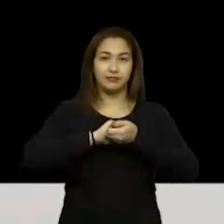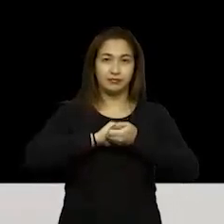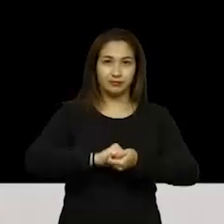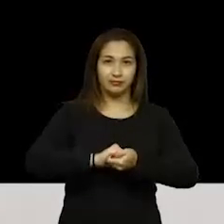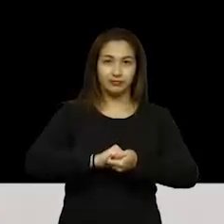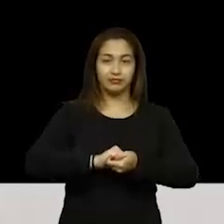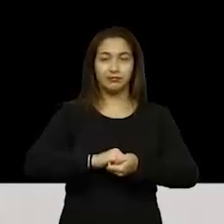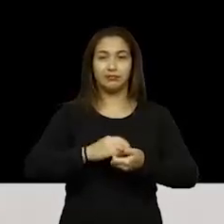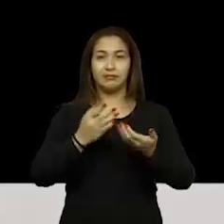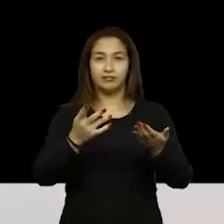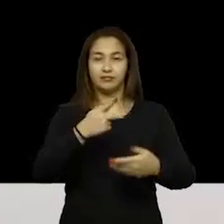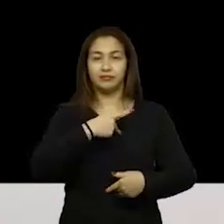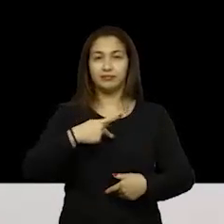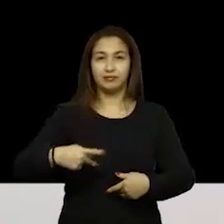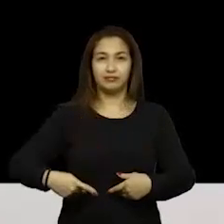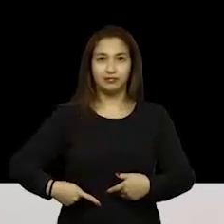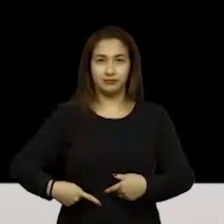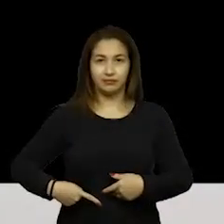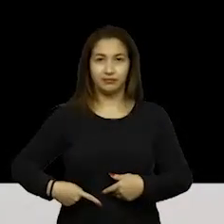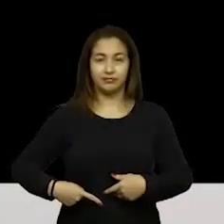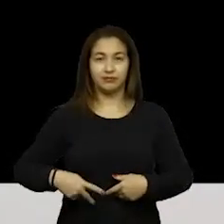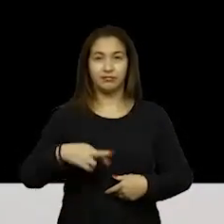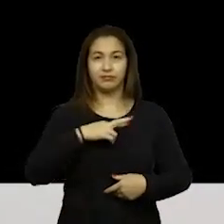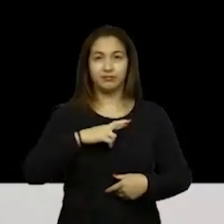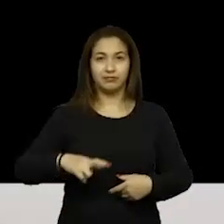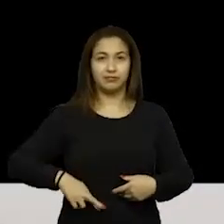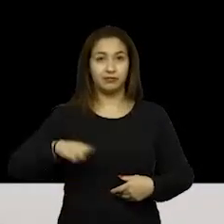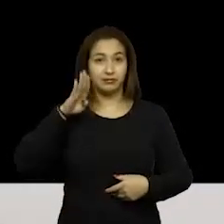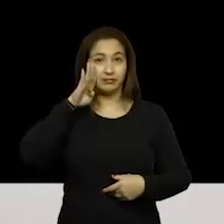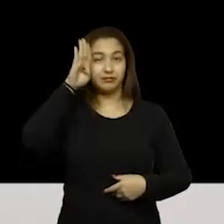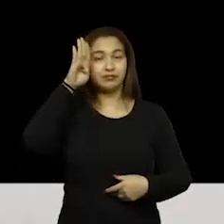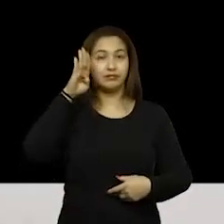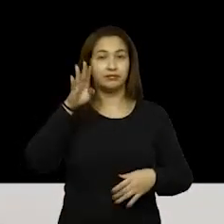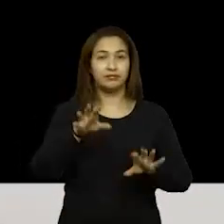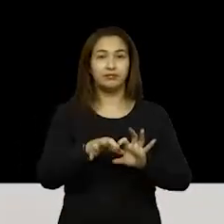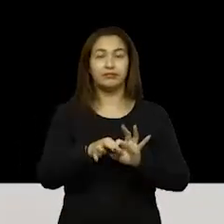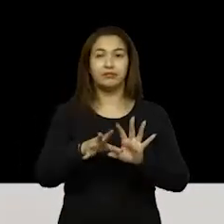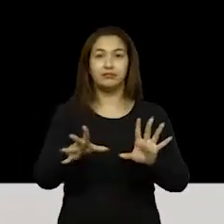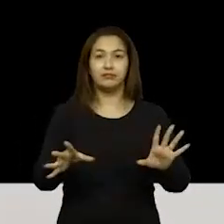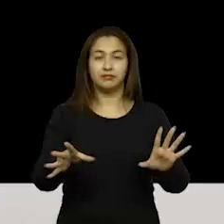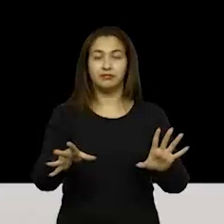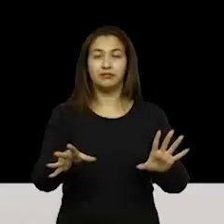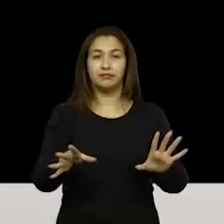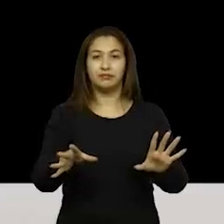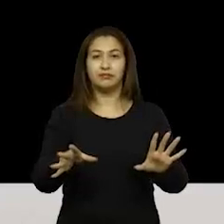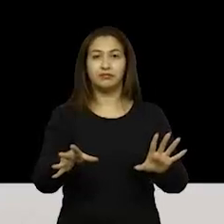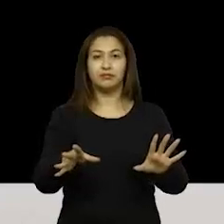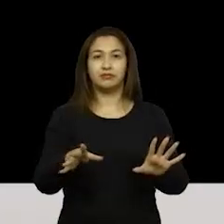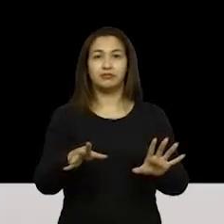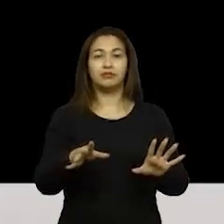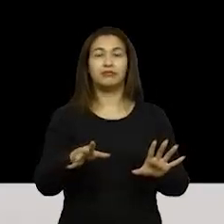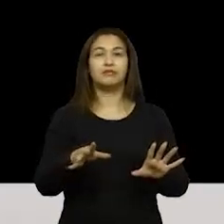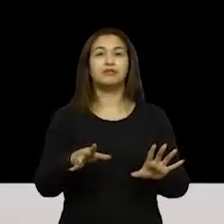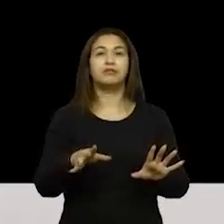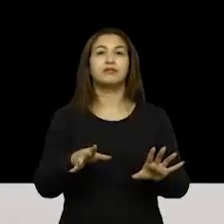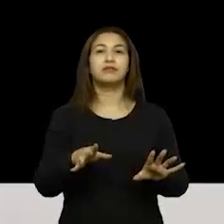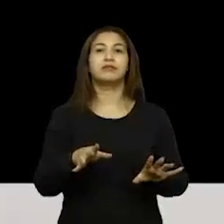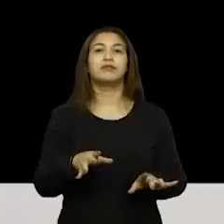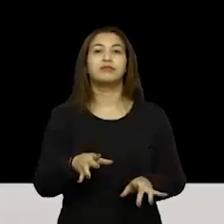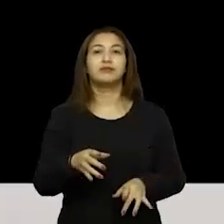cumprimentando o presidente da República pela concessão de indulto ao deputado